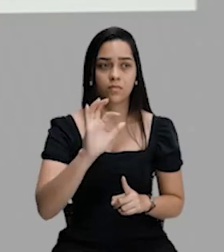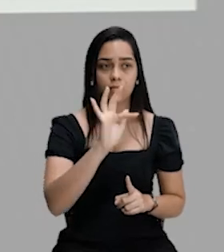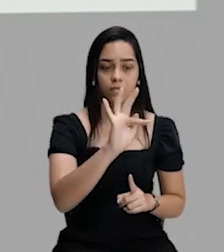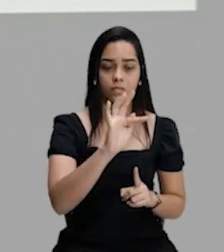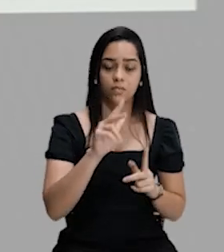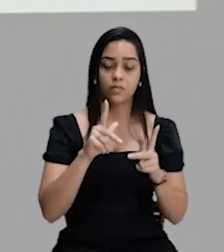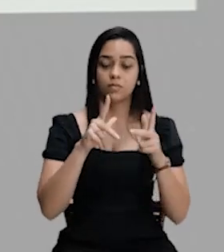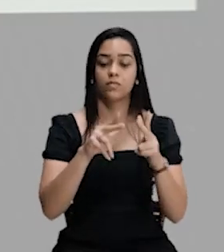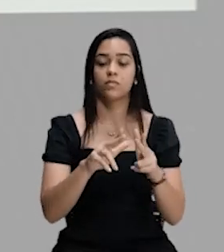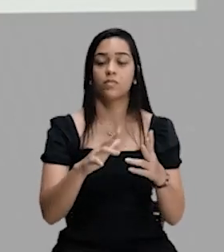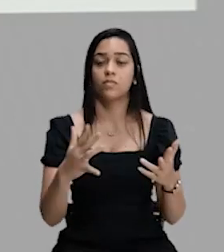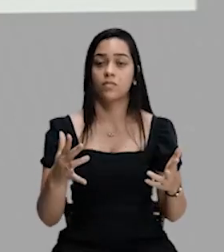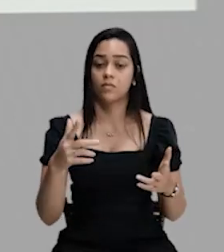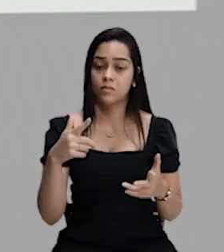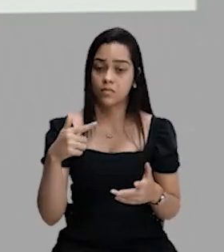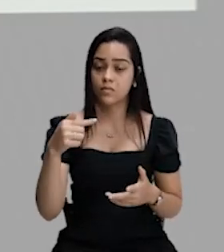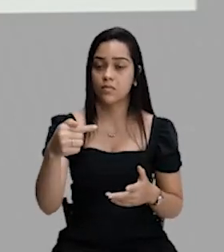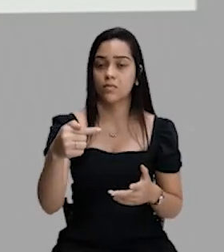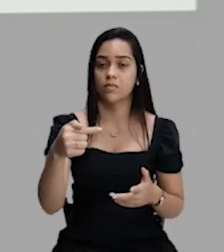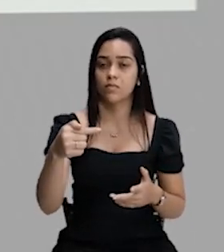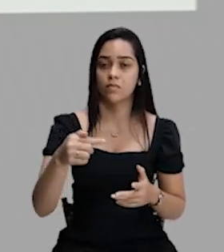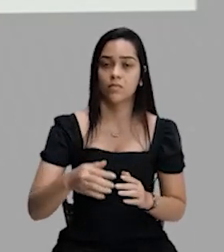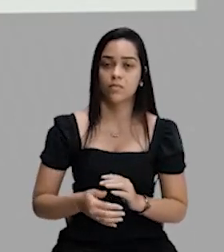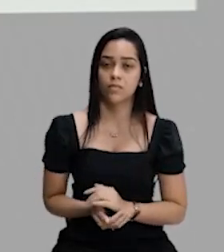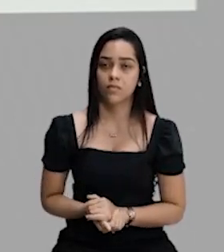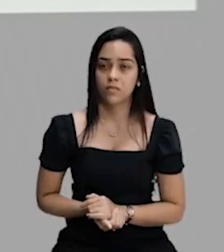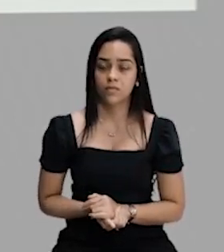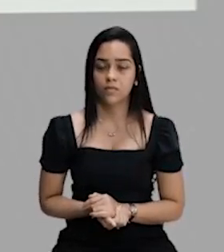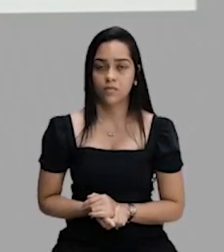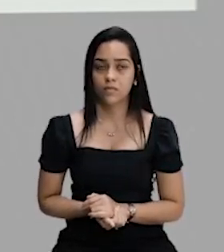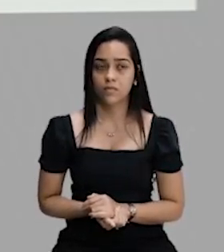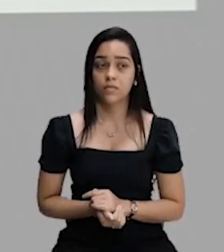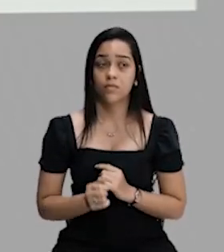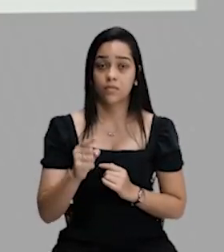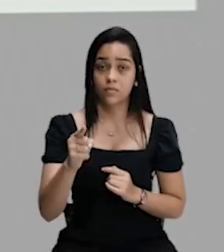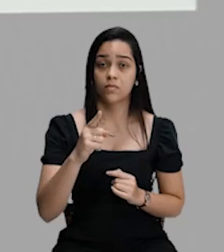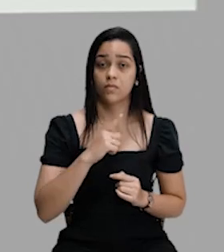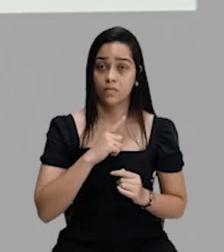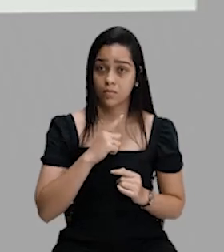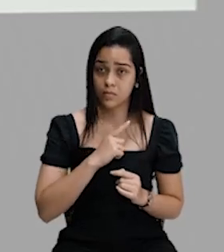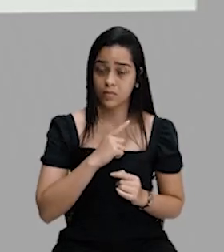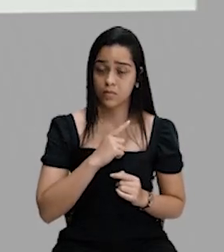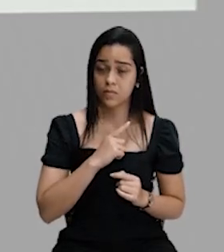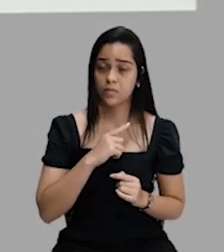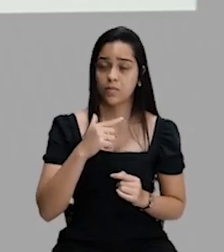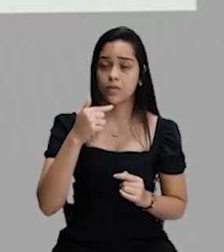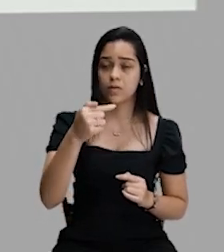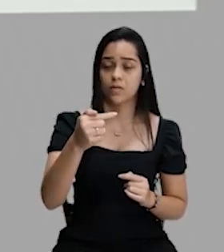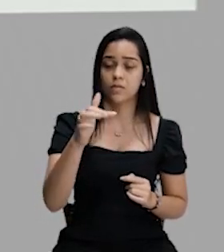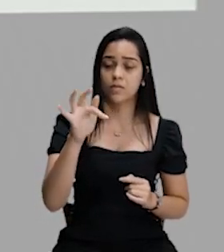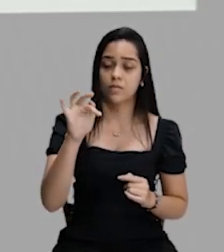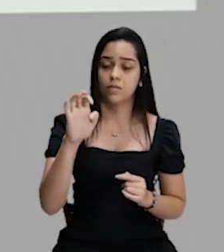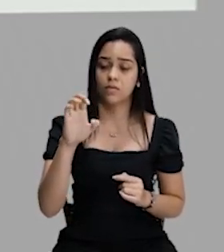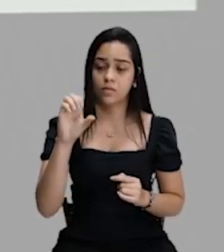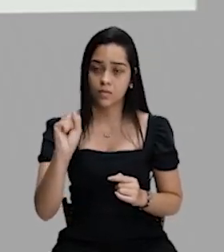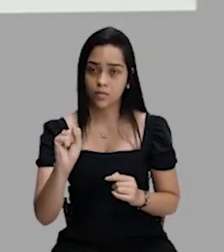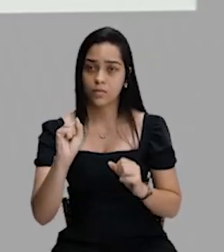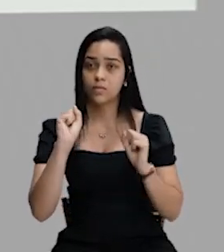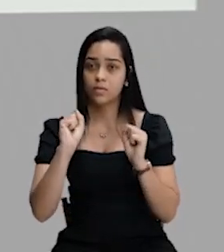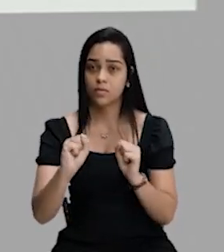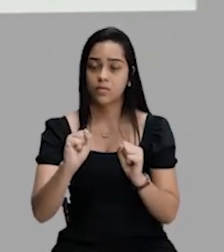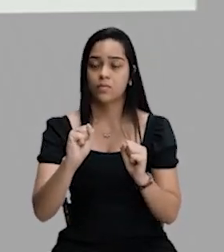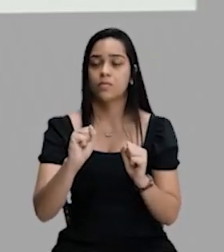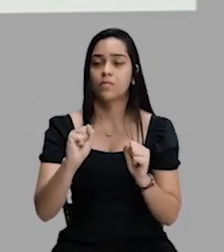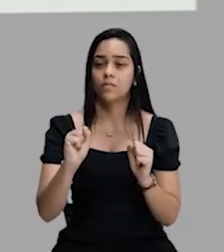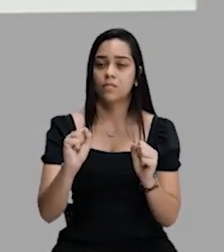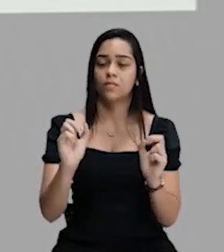vai ser igual a 7 Então você tem 7 faces tá conseguir